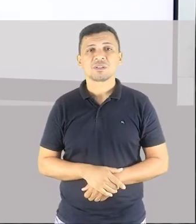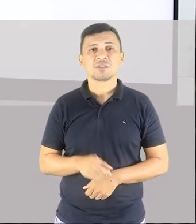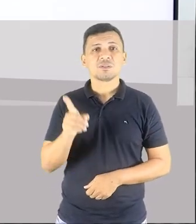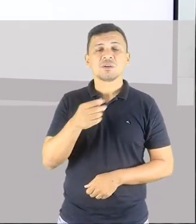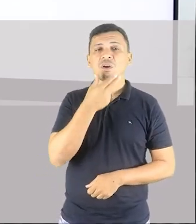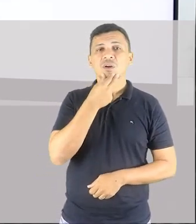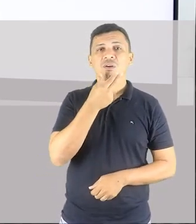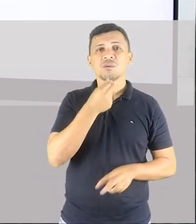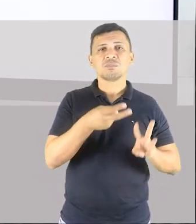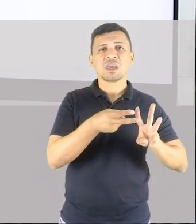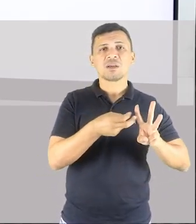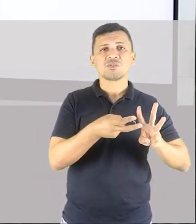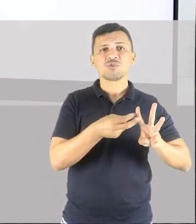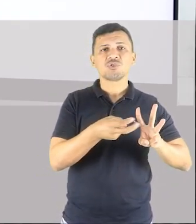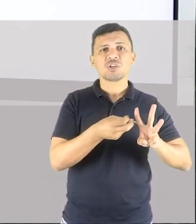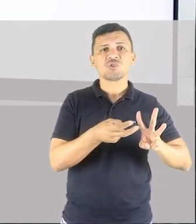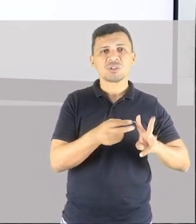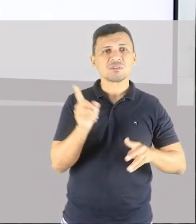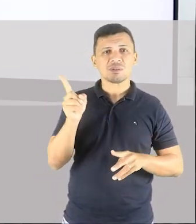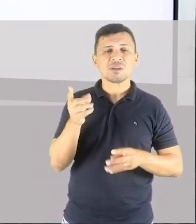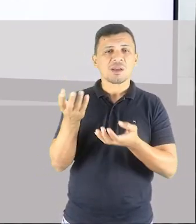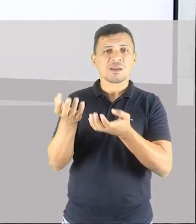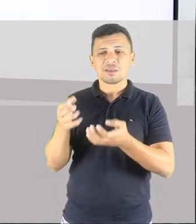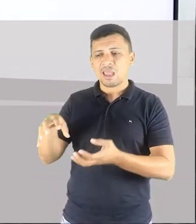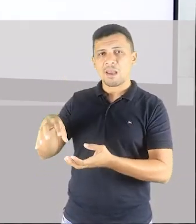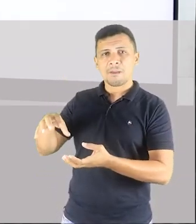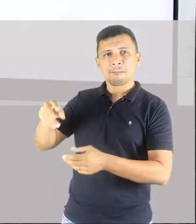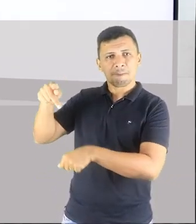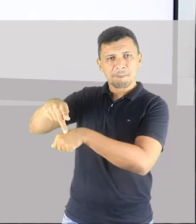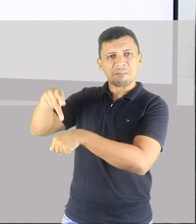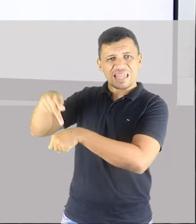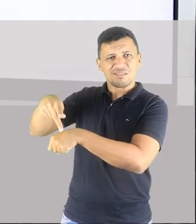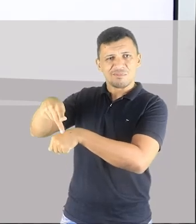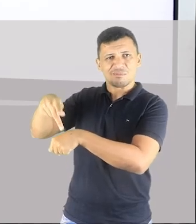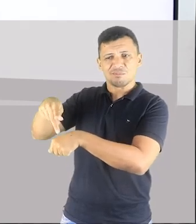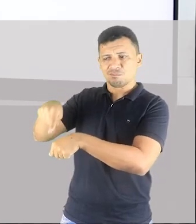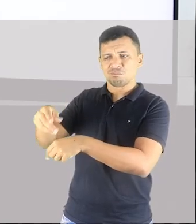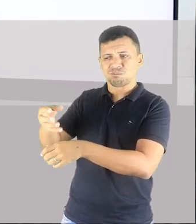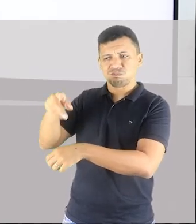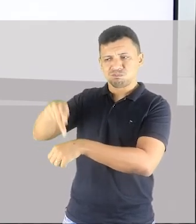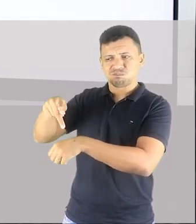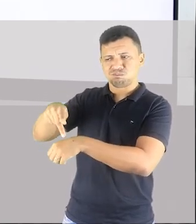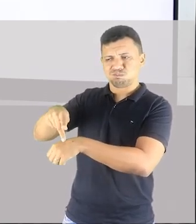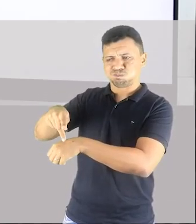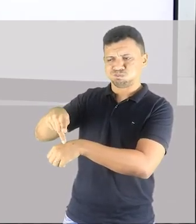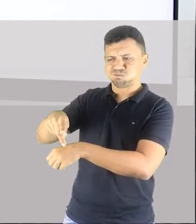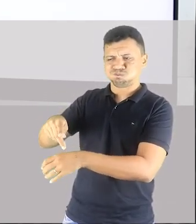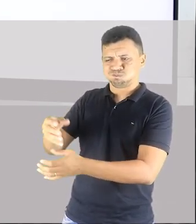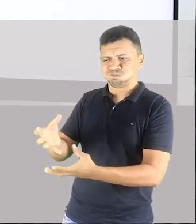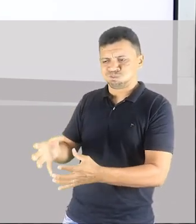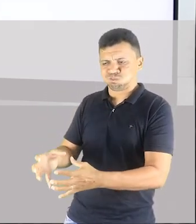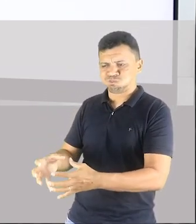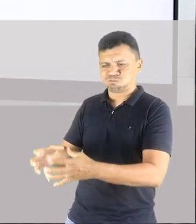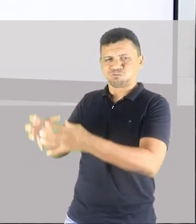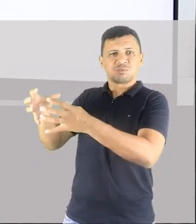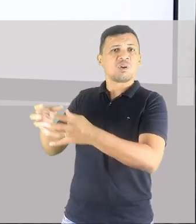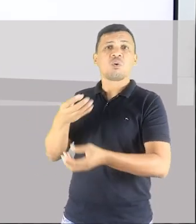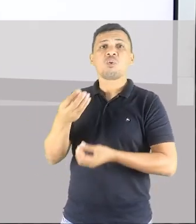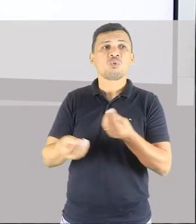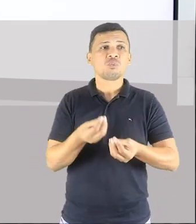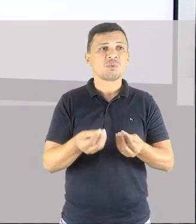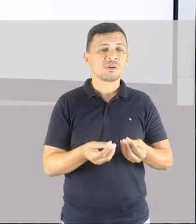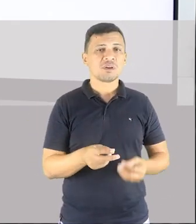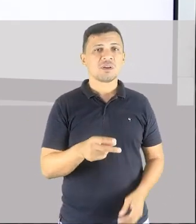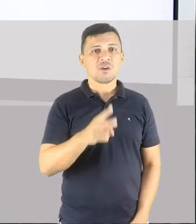desse indígena aqui, que quer levantar essa pedra, a força que ele vai fazer para realizar a atividade que ele